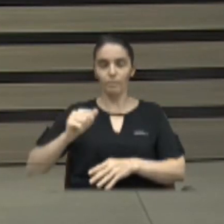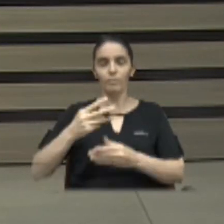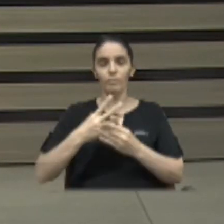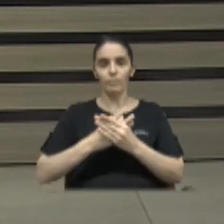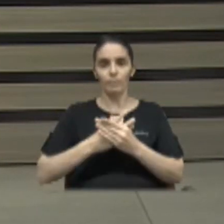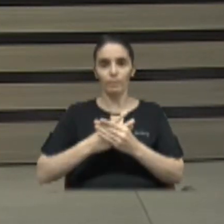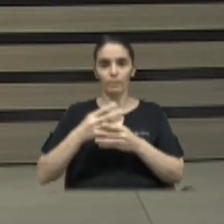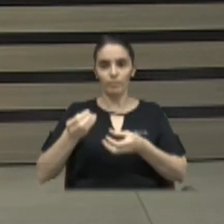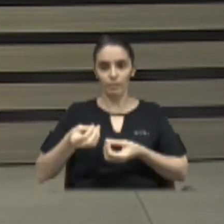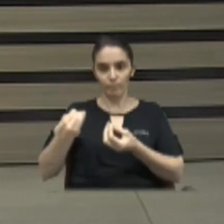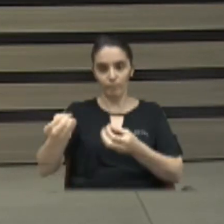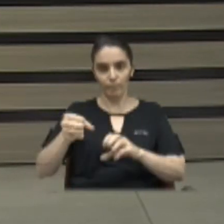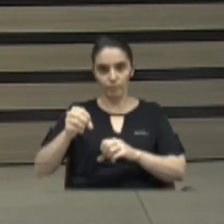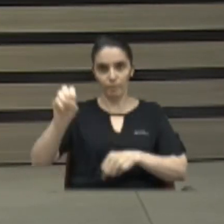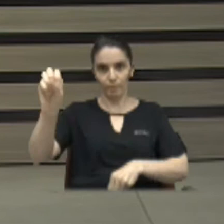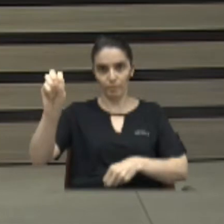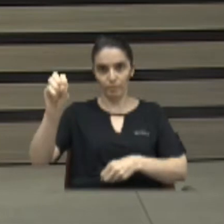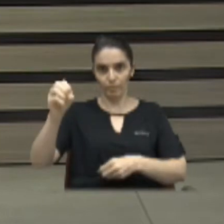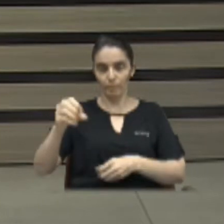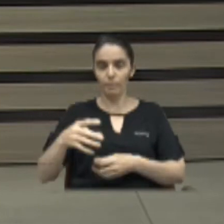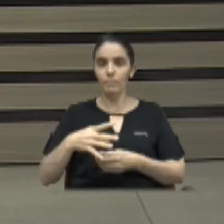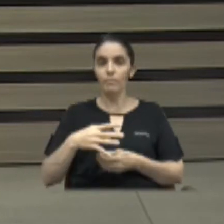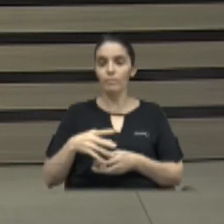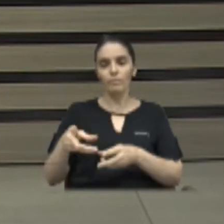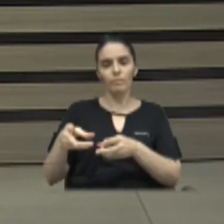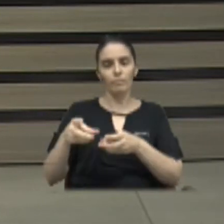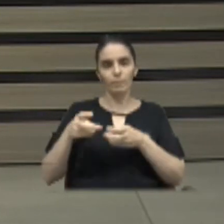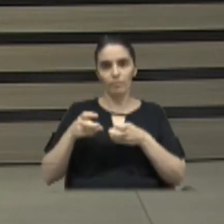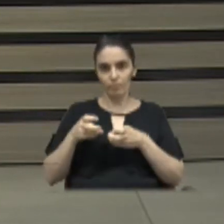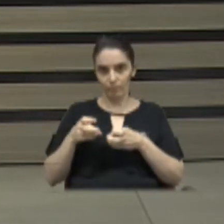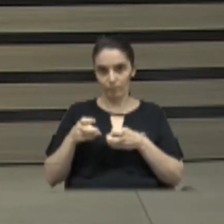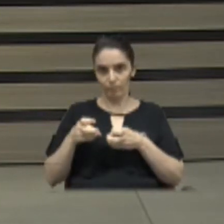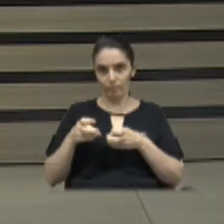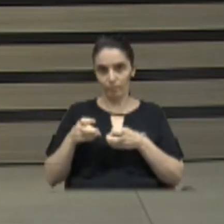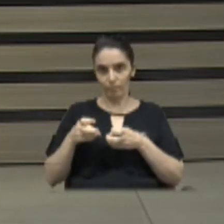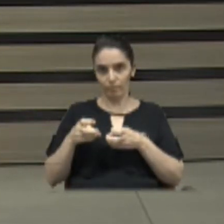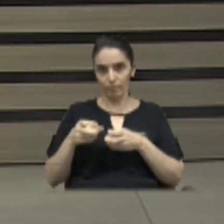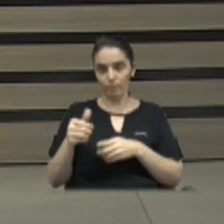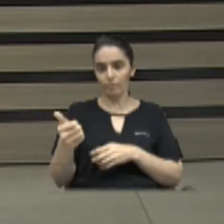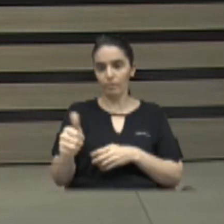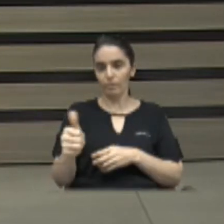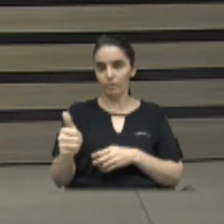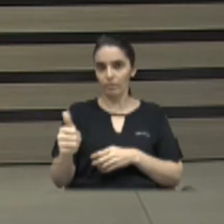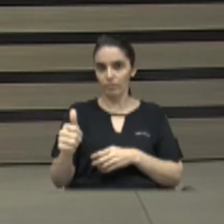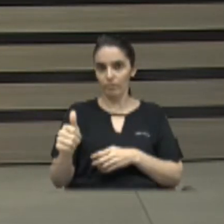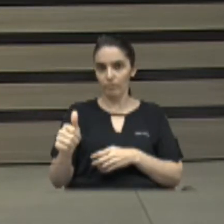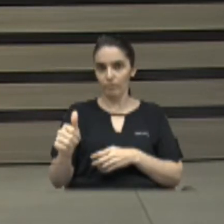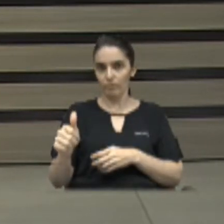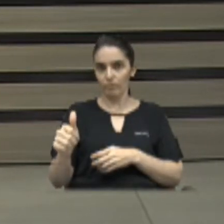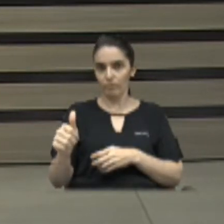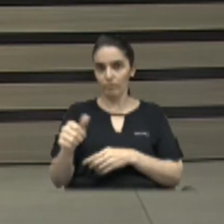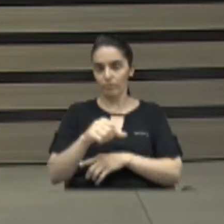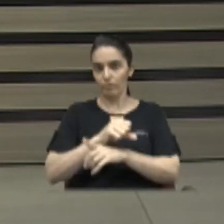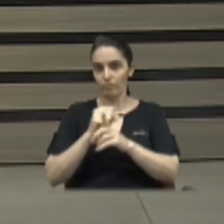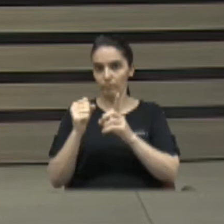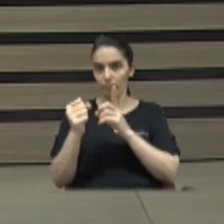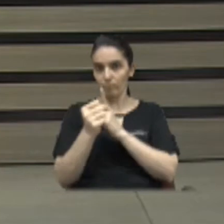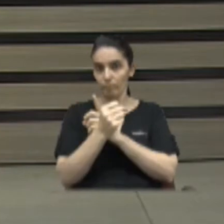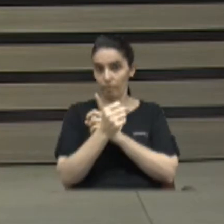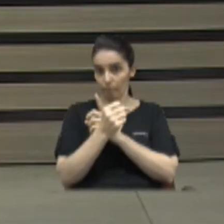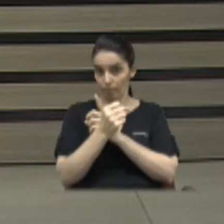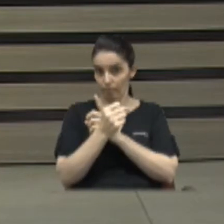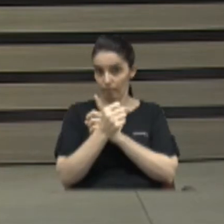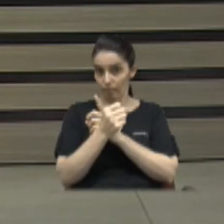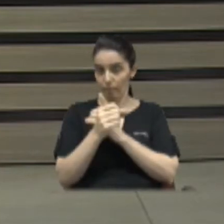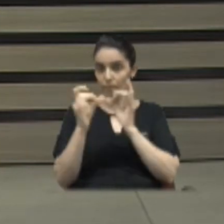com entrega de diploma em reconhecimento a uma profissional da área de assistência social como